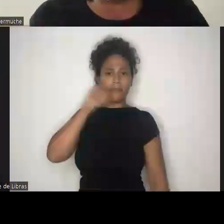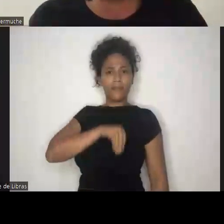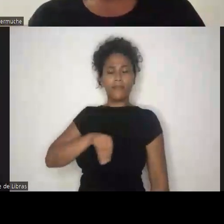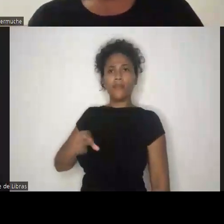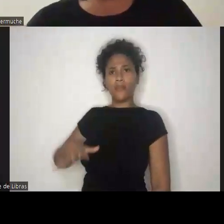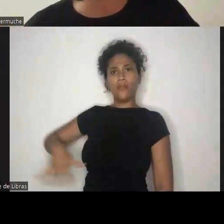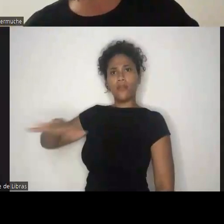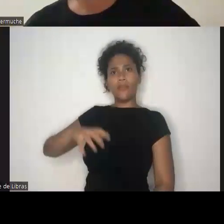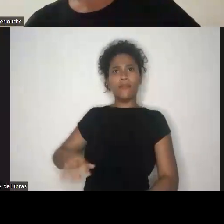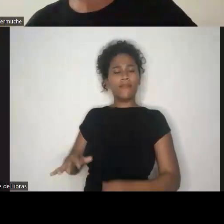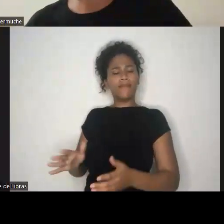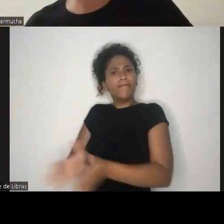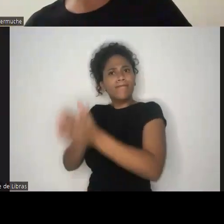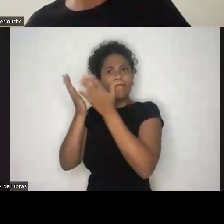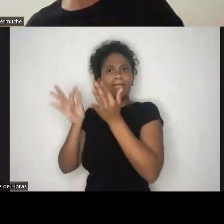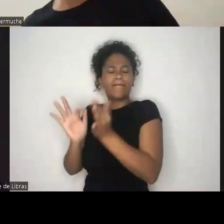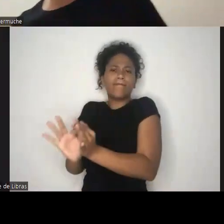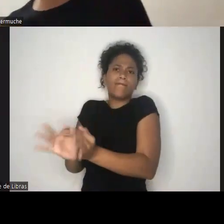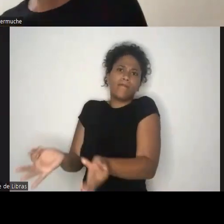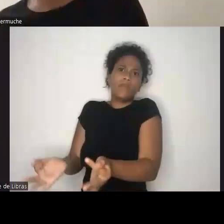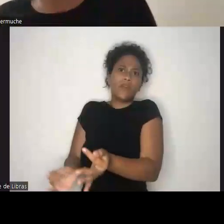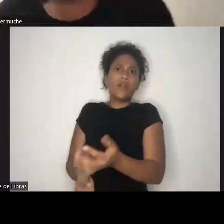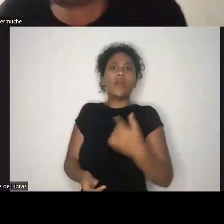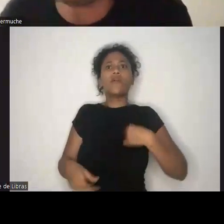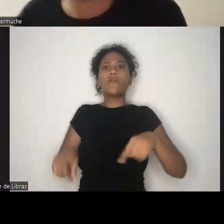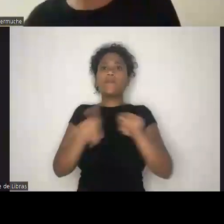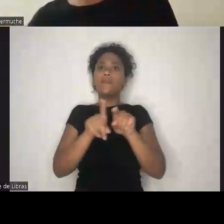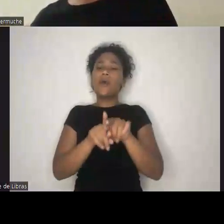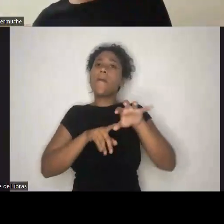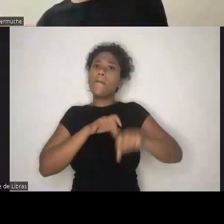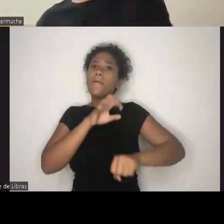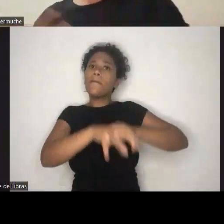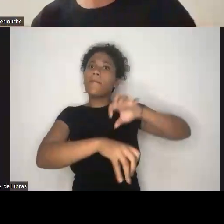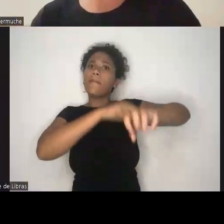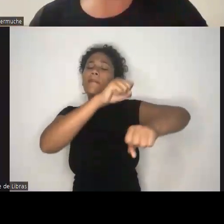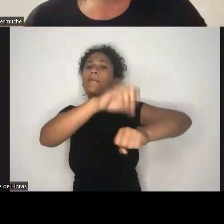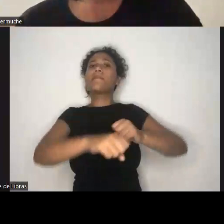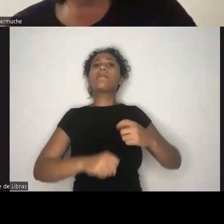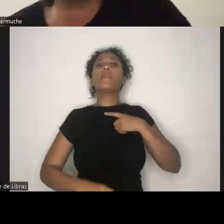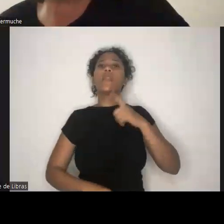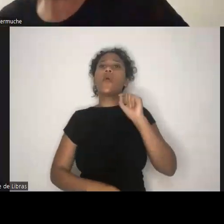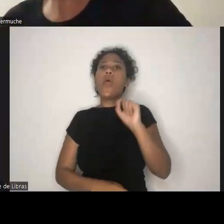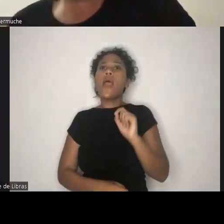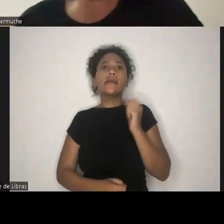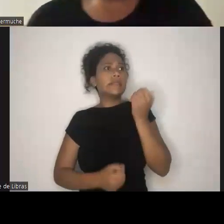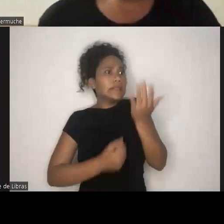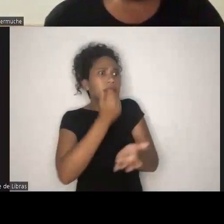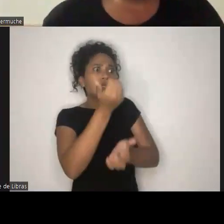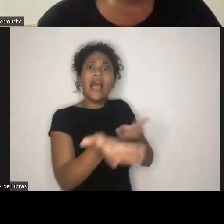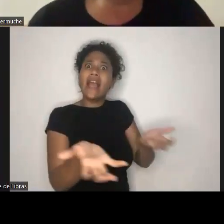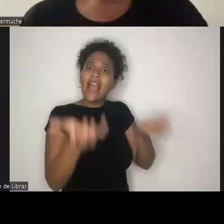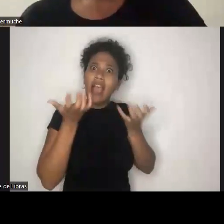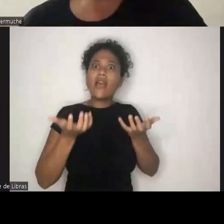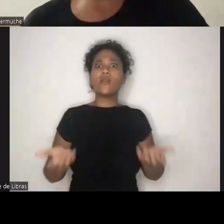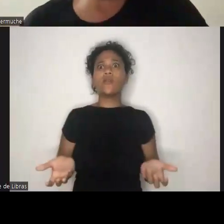necessitadas então assim eu realmente estou buscando me colocar a serviço desse desses